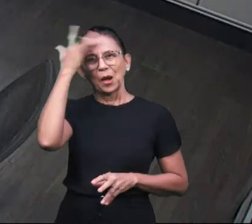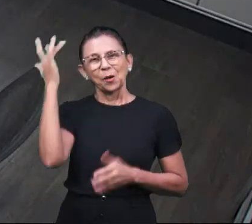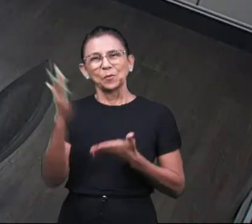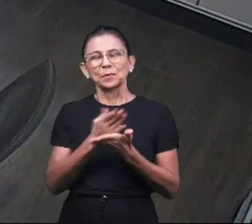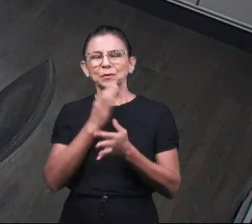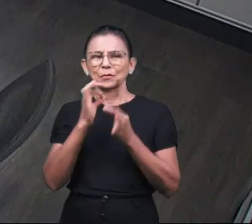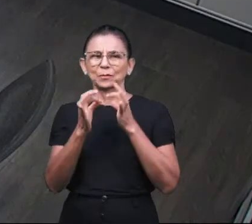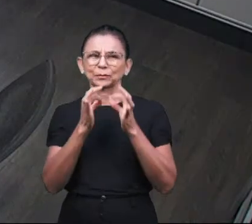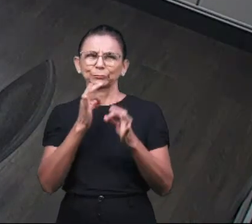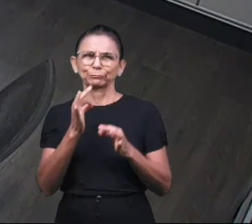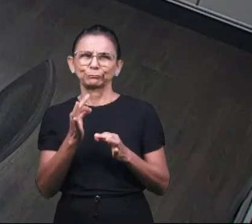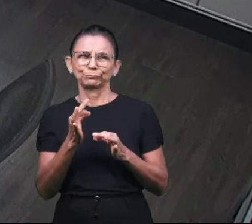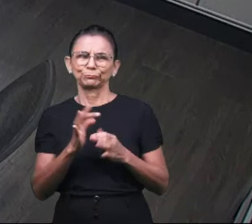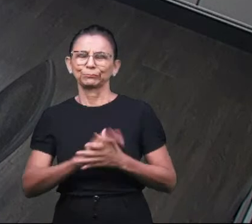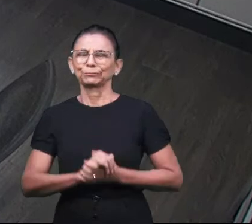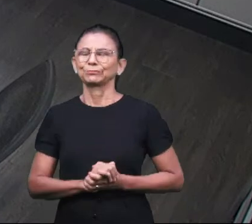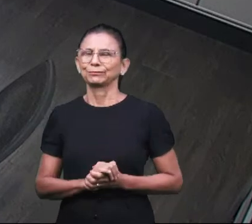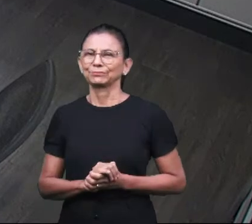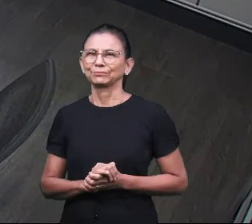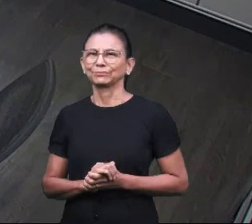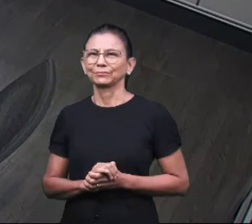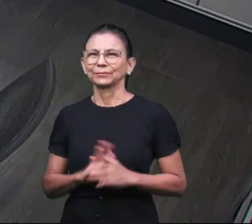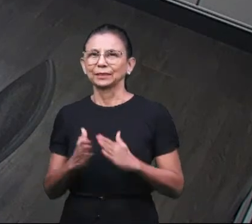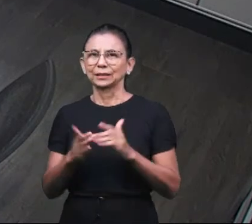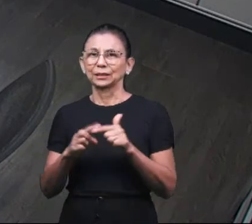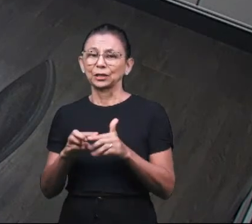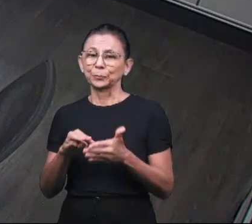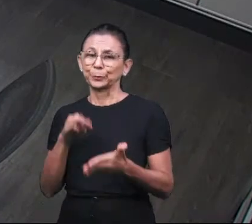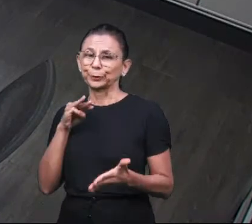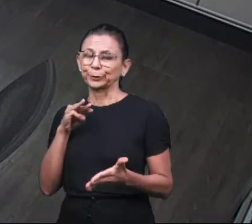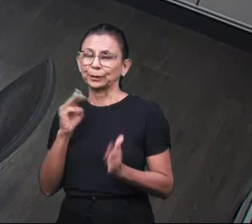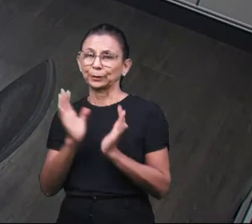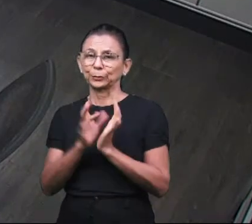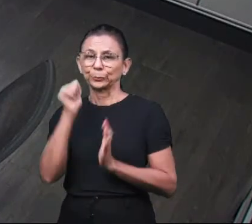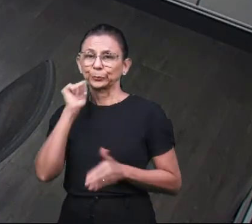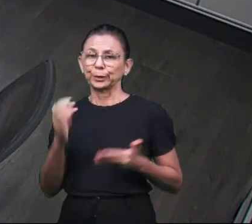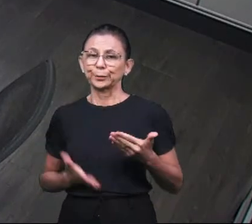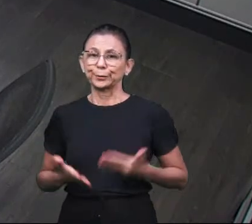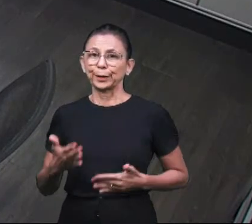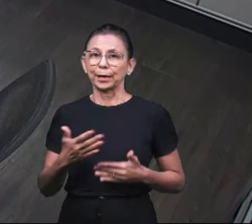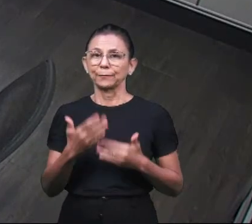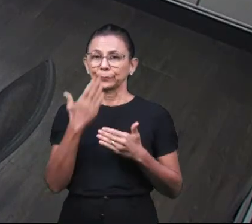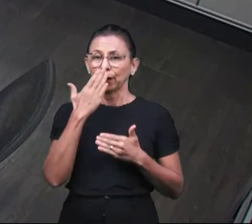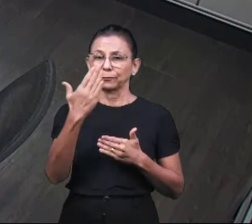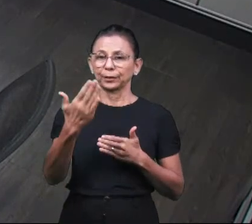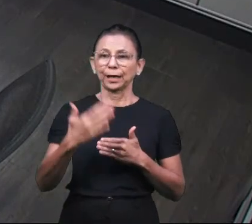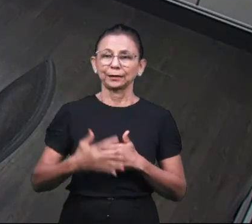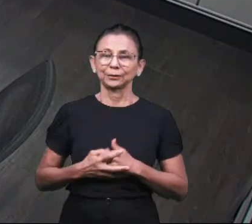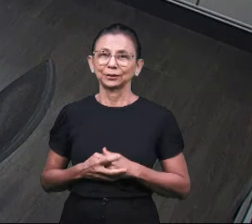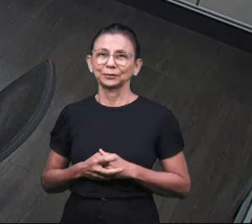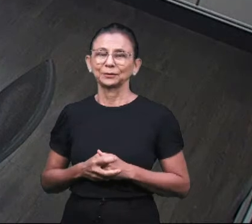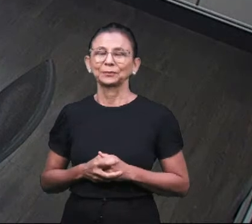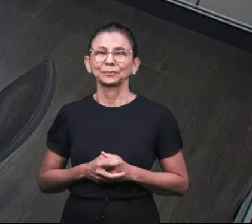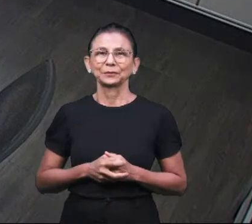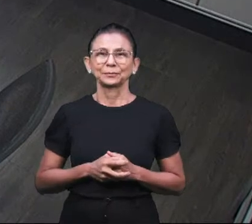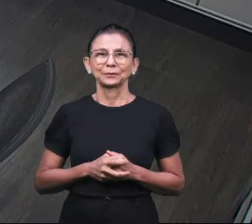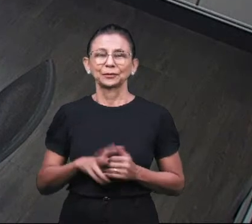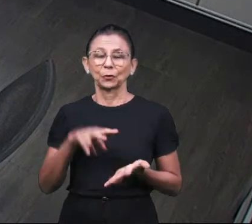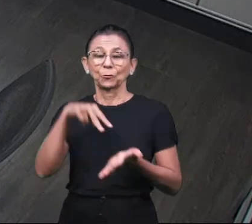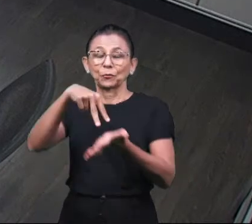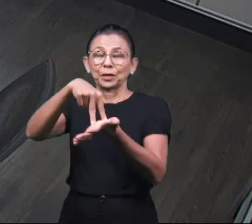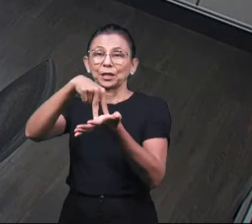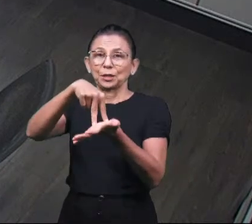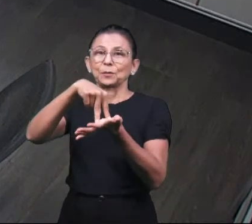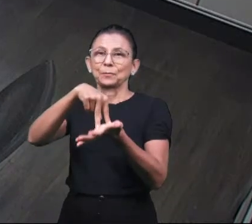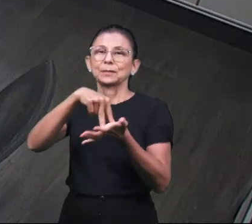E, na verdade, ela é o princípio, né? Elas estão ali firmes, dedicadas. A gente só tem